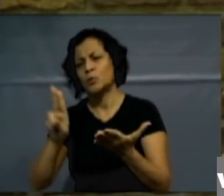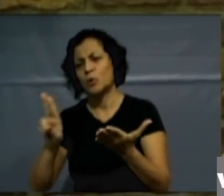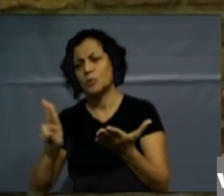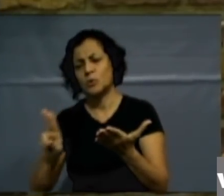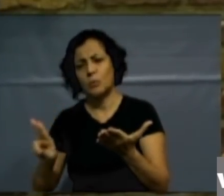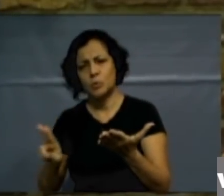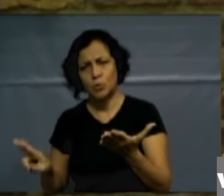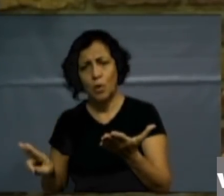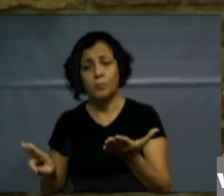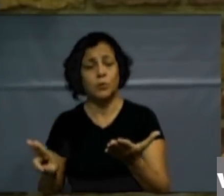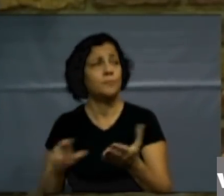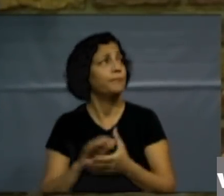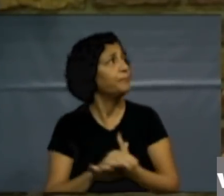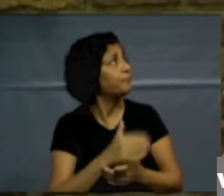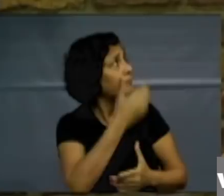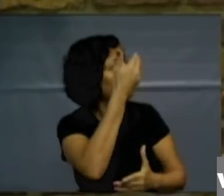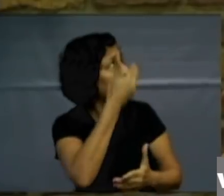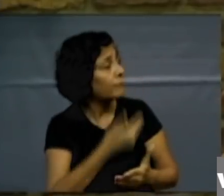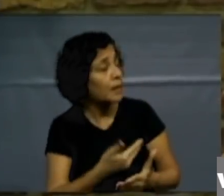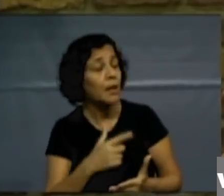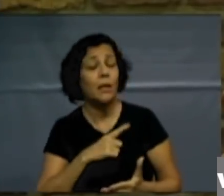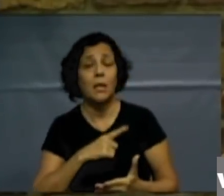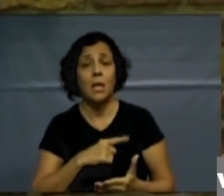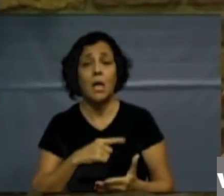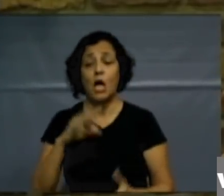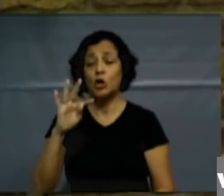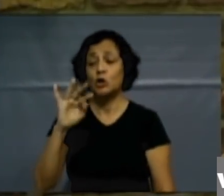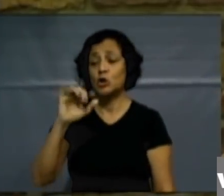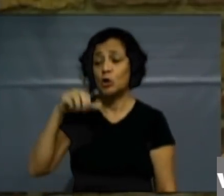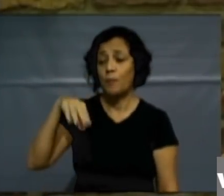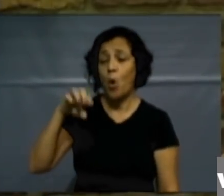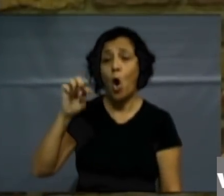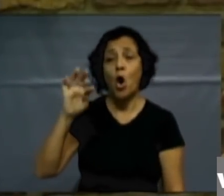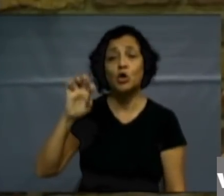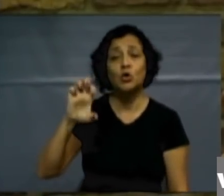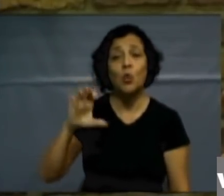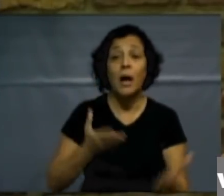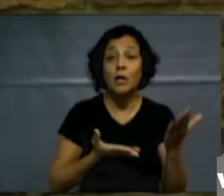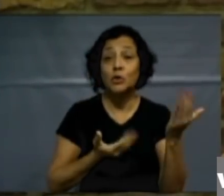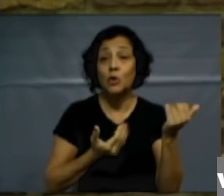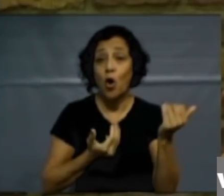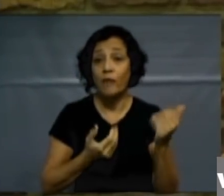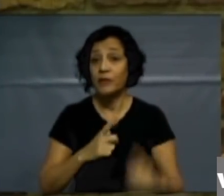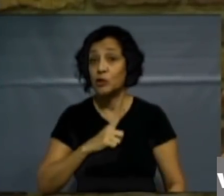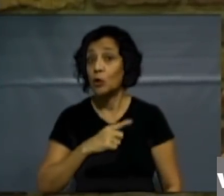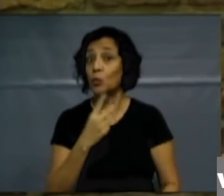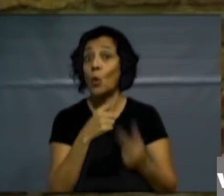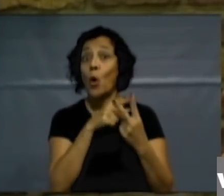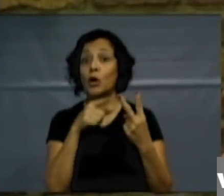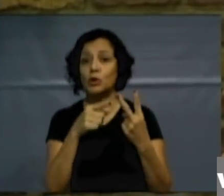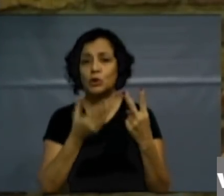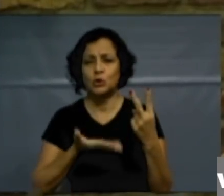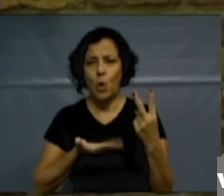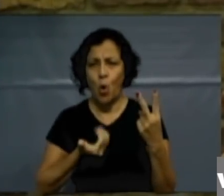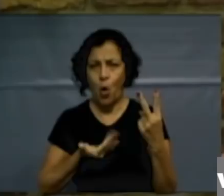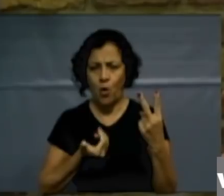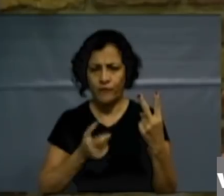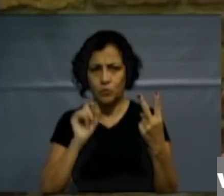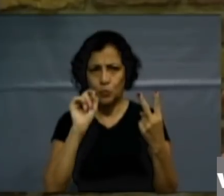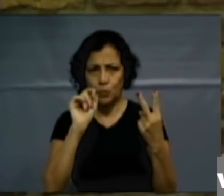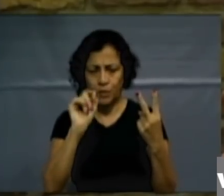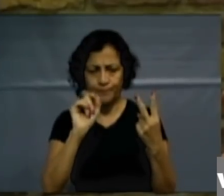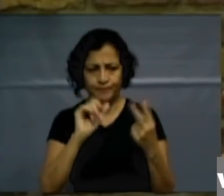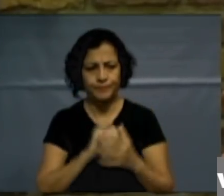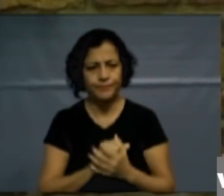Timóteo, que era jovem, né? Epístola a Tito, ou seja, 2 grandes jovens. E aqui eu vou traçar